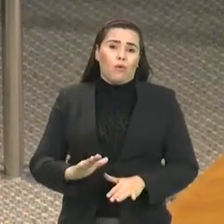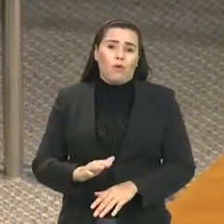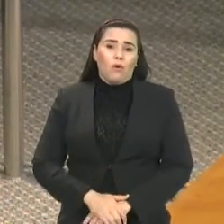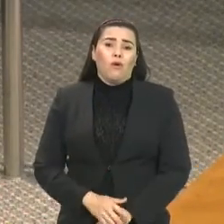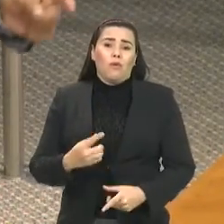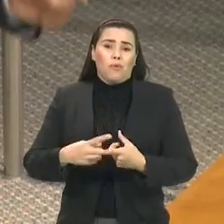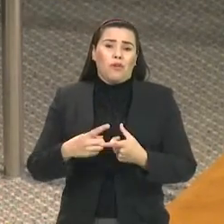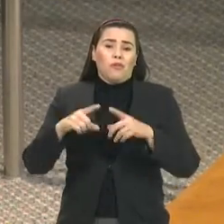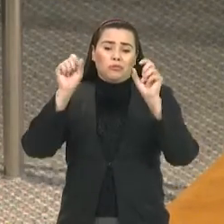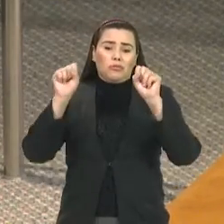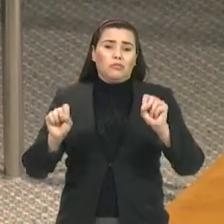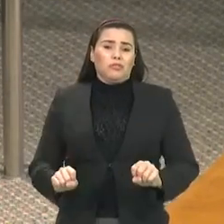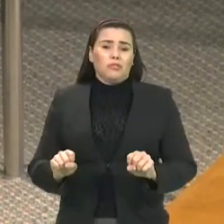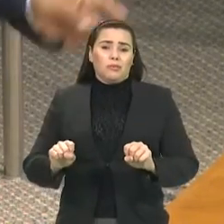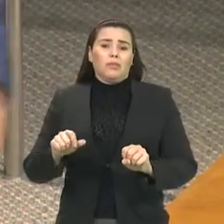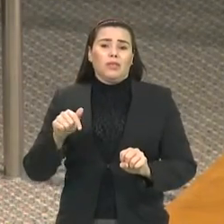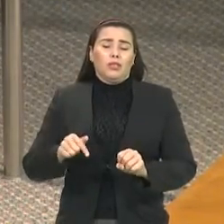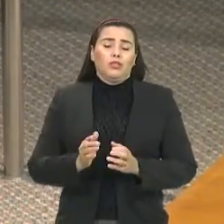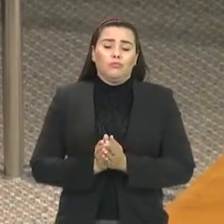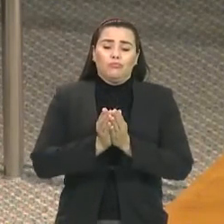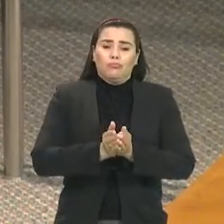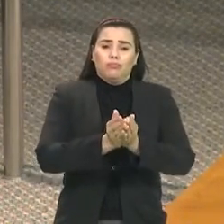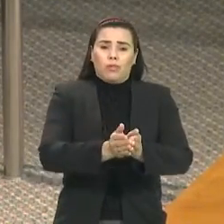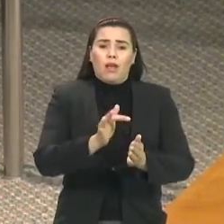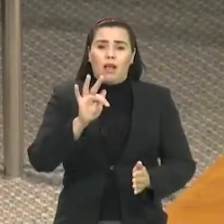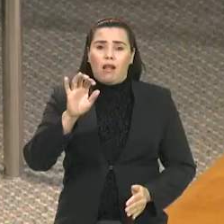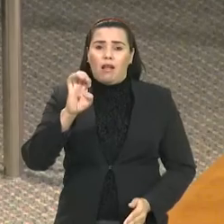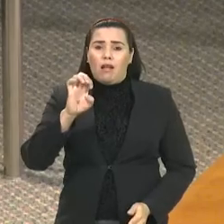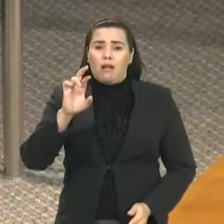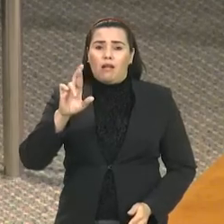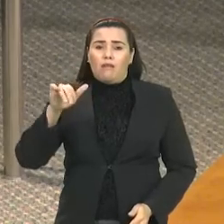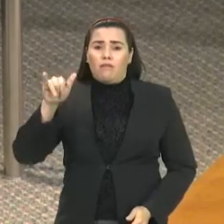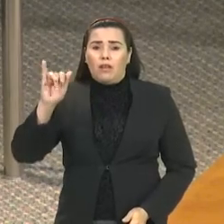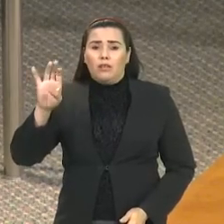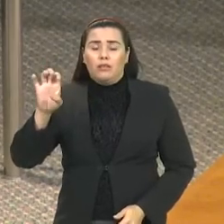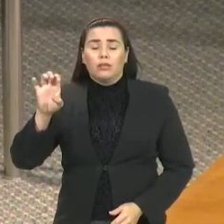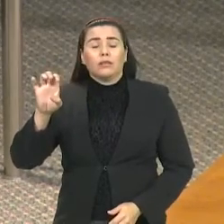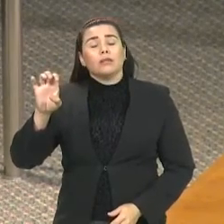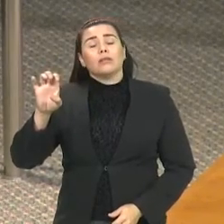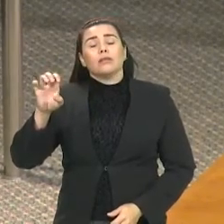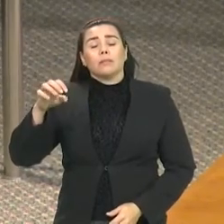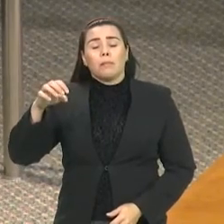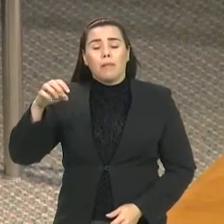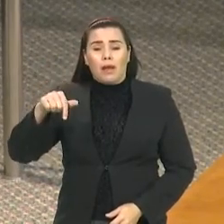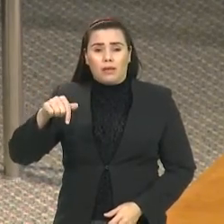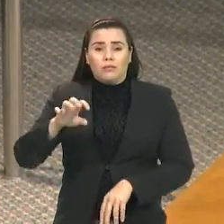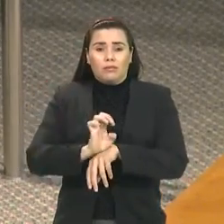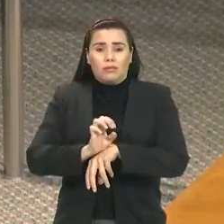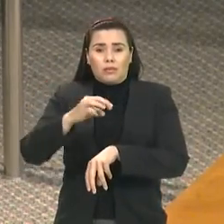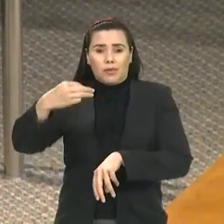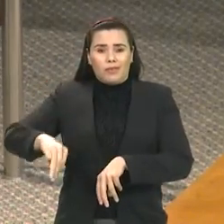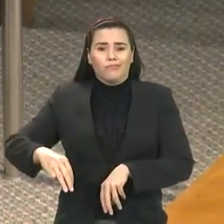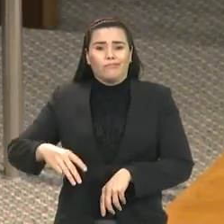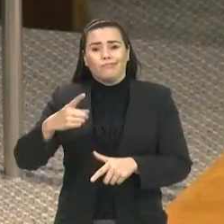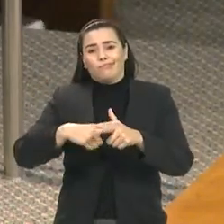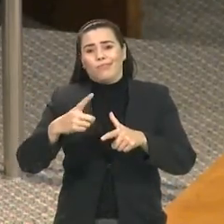incompetência, destruiu o sistema de FEM do estado do Maranhão. E é por isso que estamos coletando assinaturas para criar a CPI do Ferribus.